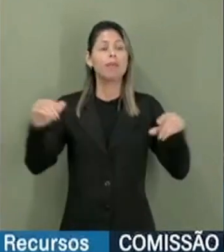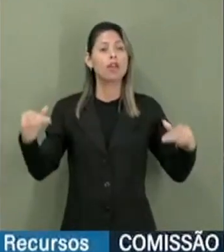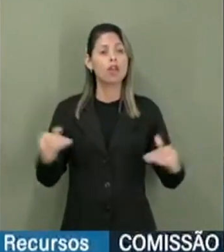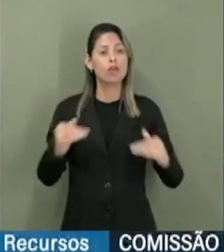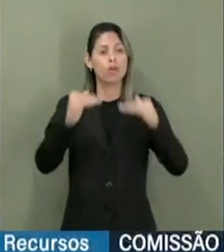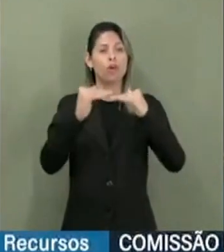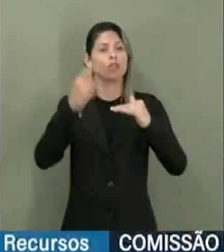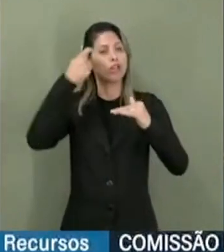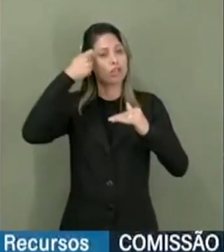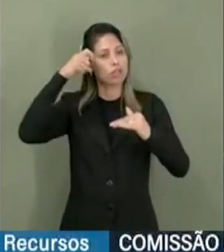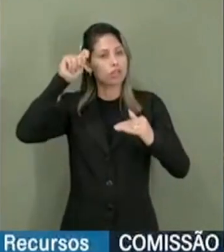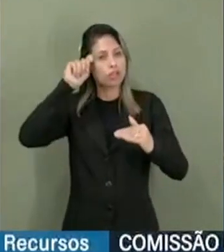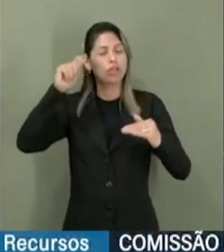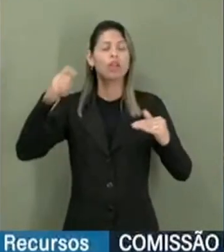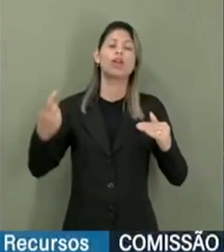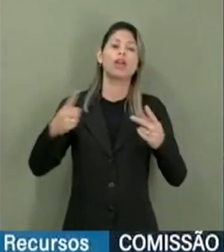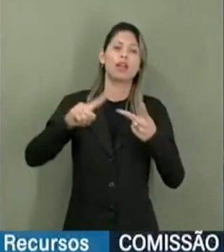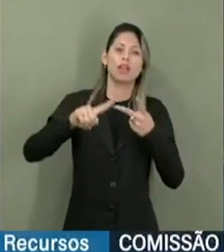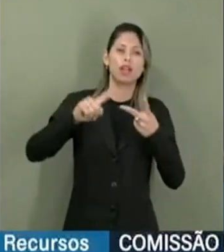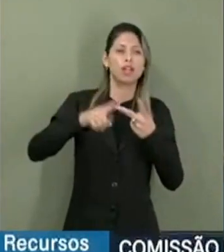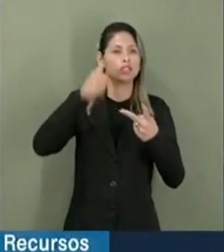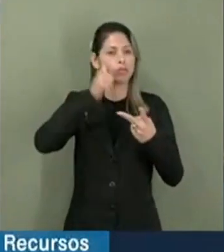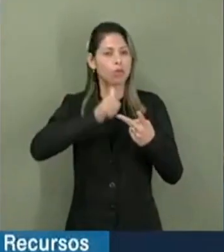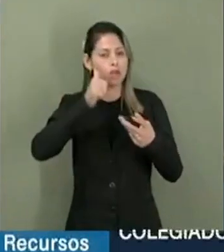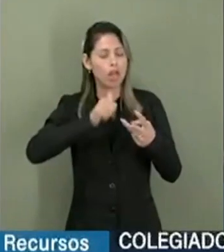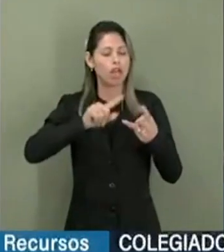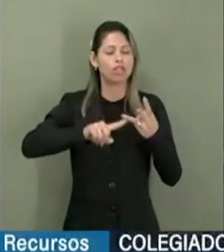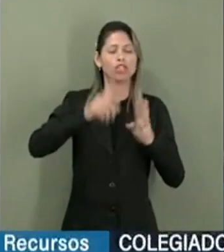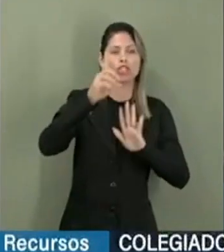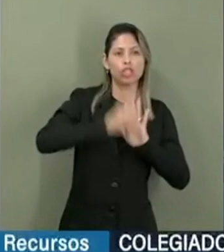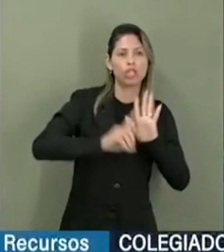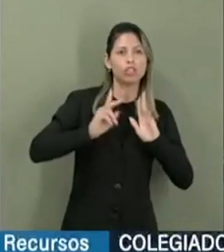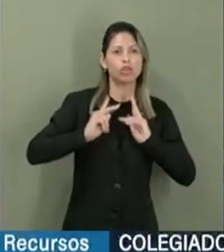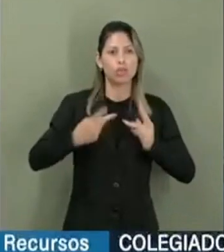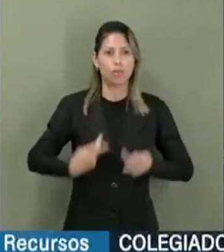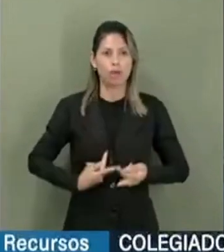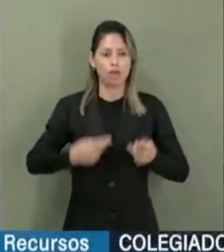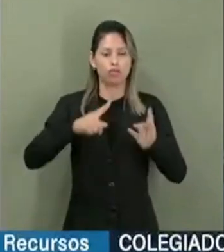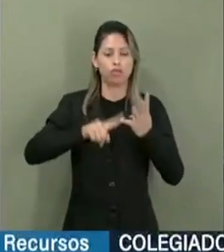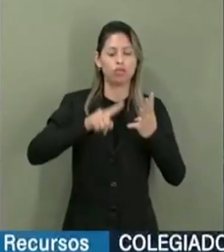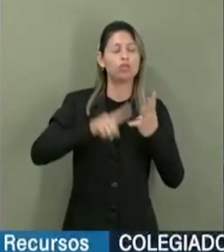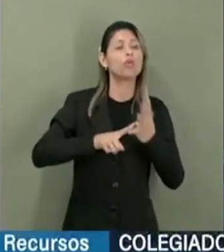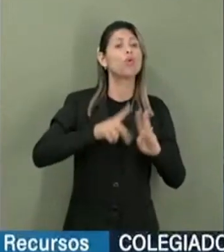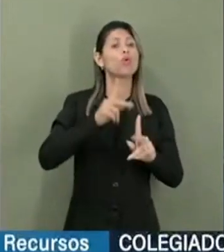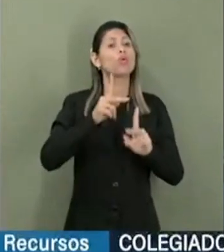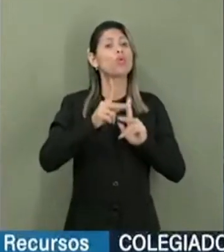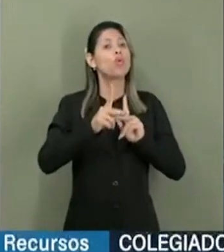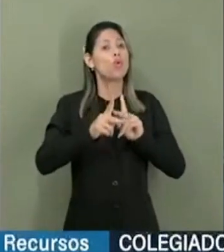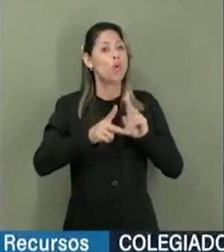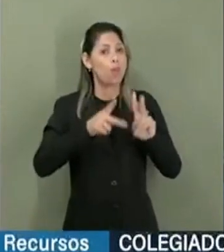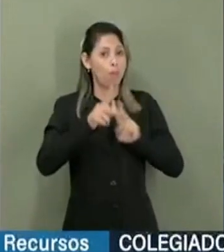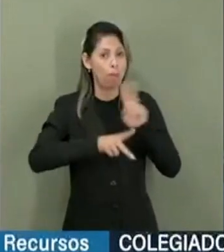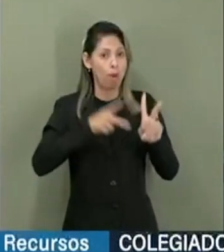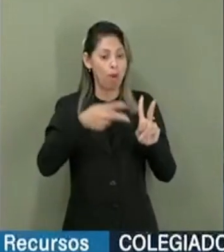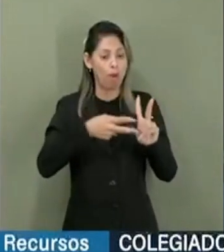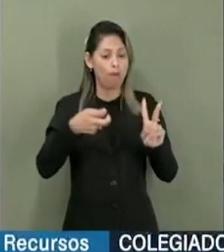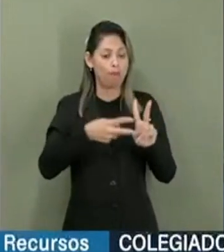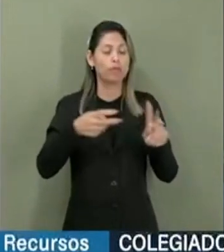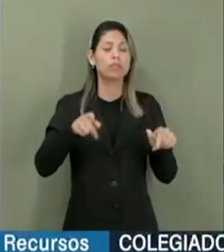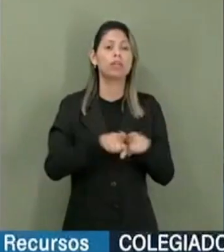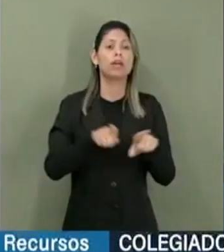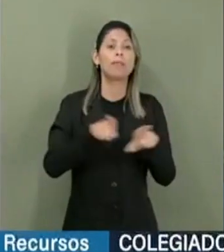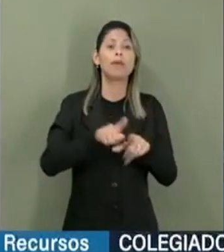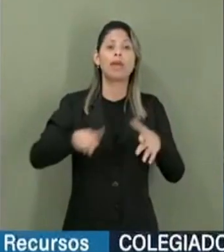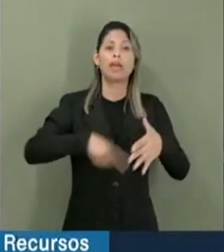racial das mulheres dos Direitos Humanos dos povos indígenas e da cultura que recebeu o maior